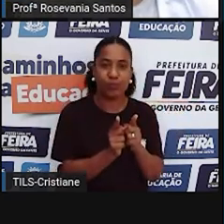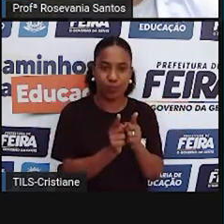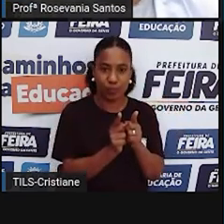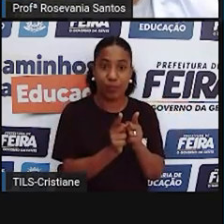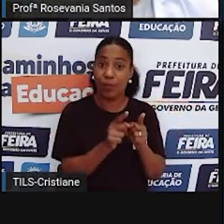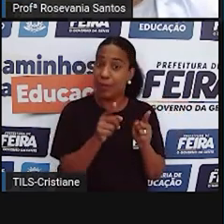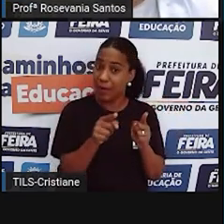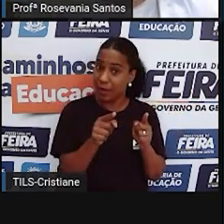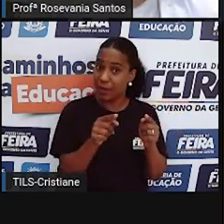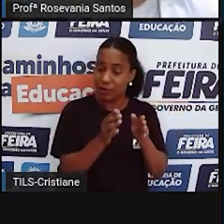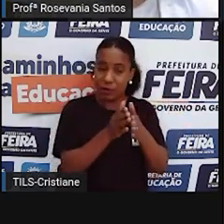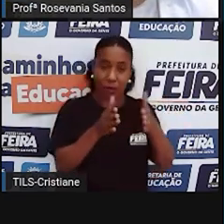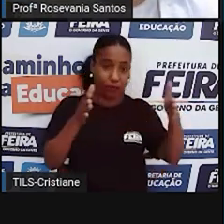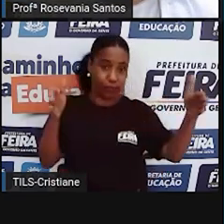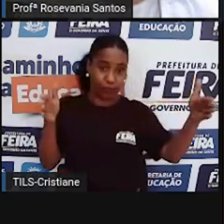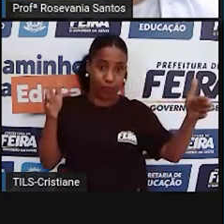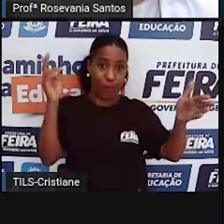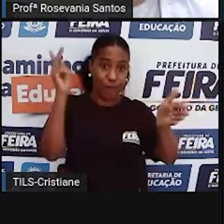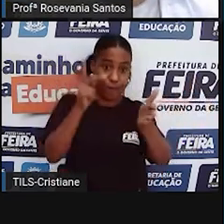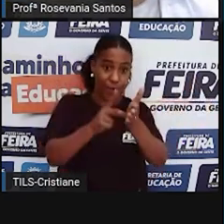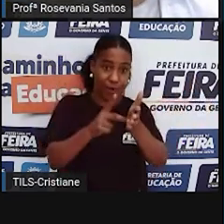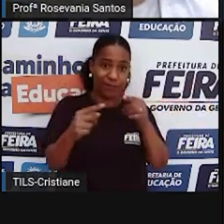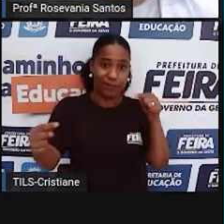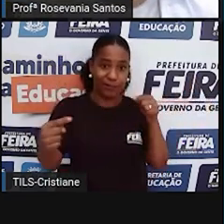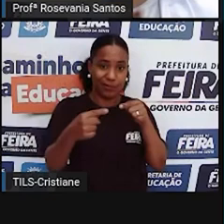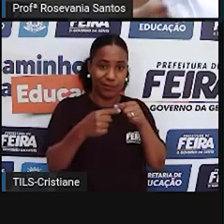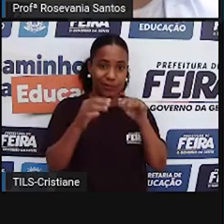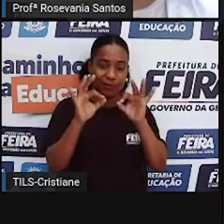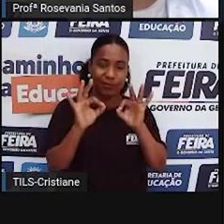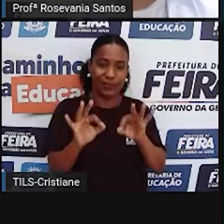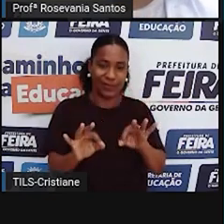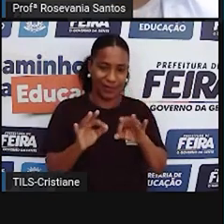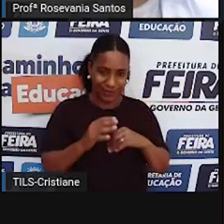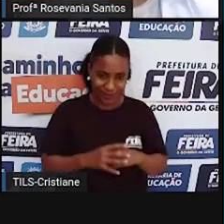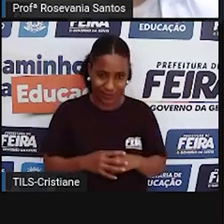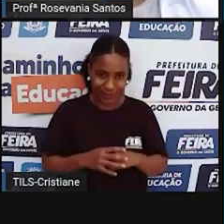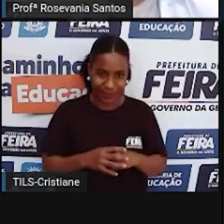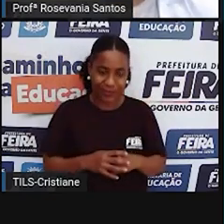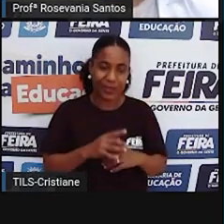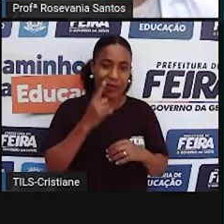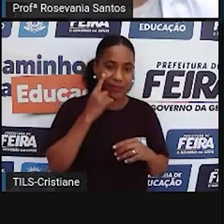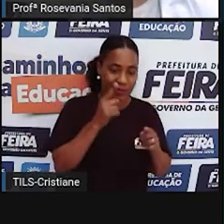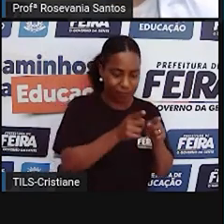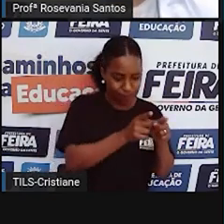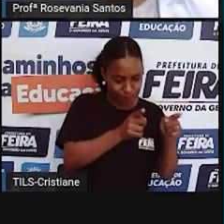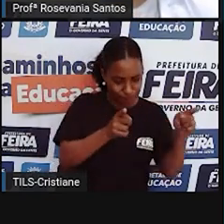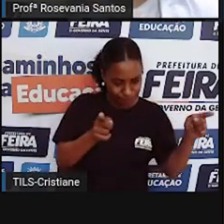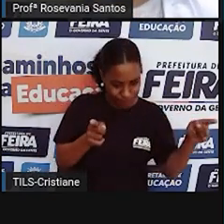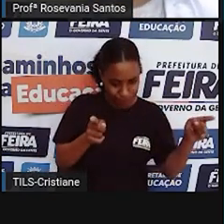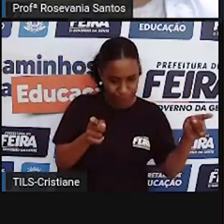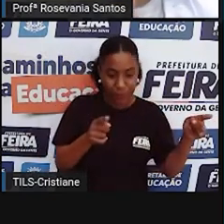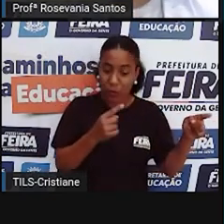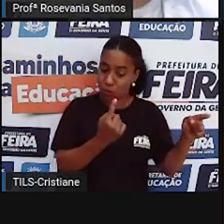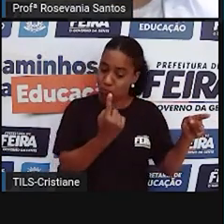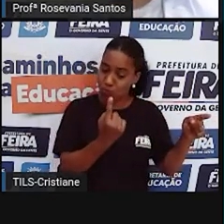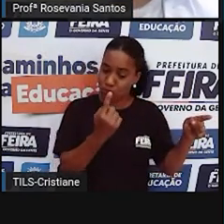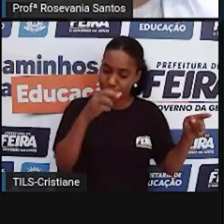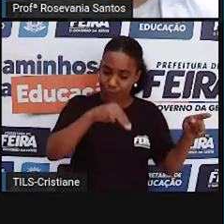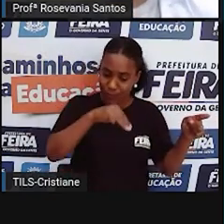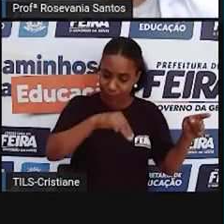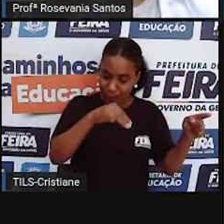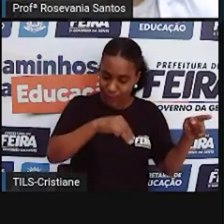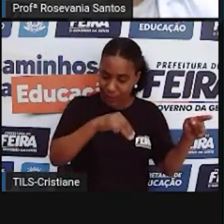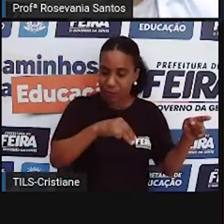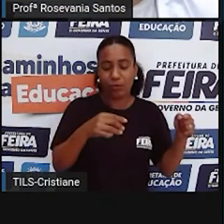para todos os outros espaços. Eu não posso dizer que um centímetro aqui vale 1 metro e no outro 1 centímetro, 2 metros. Se eu comecei